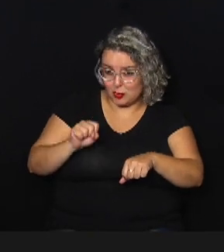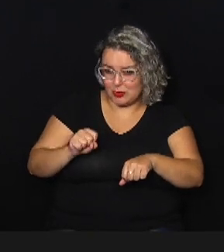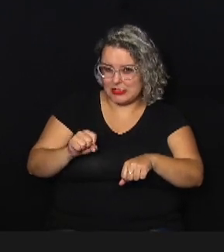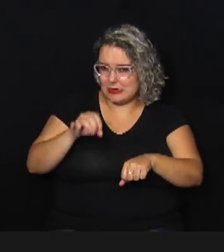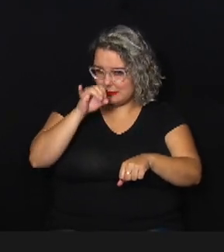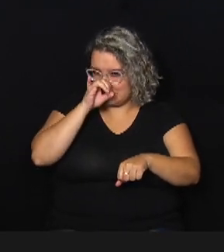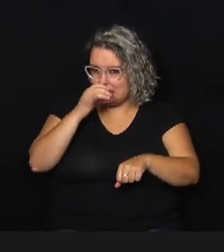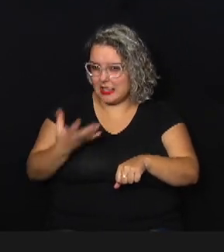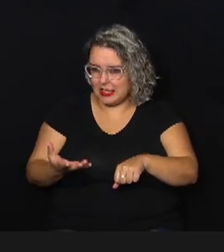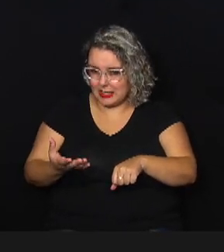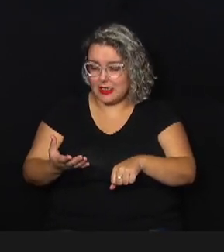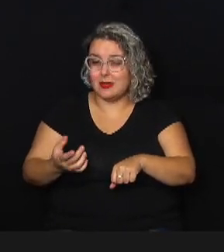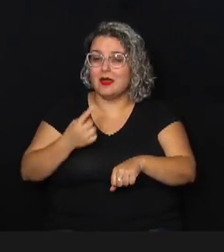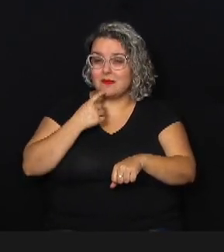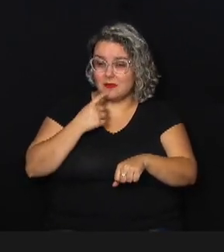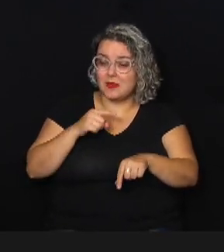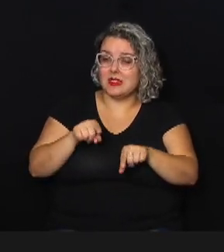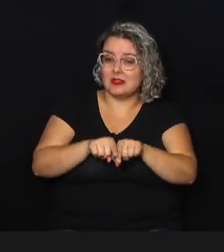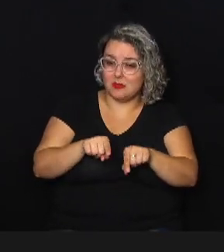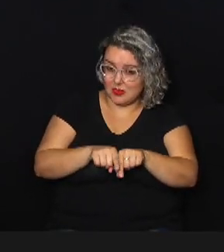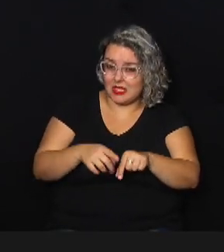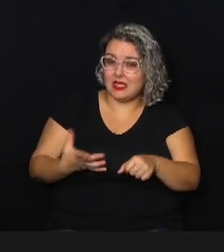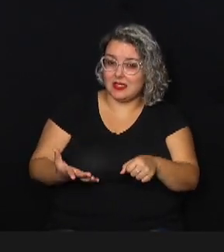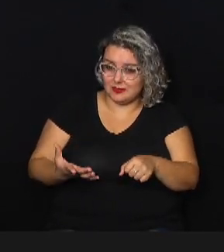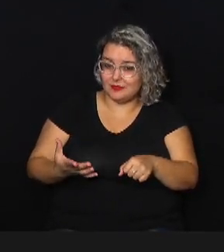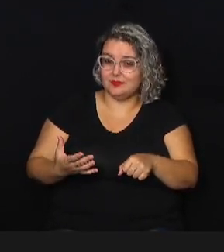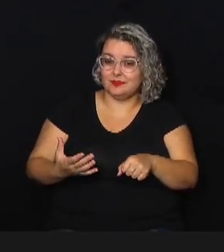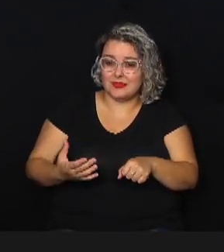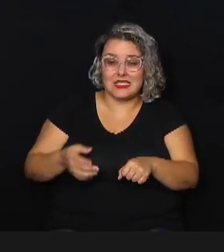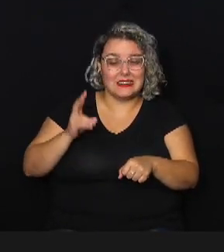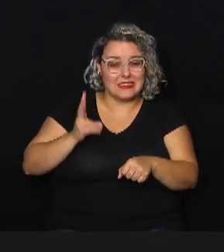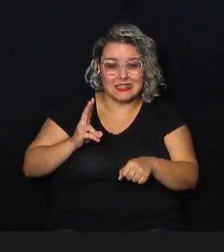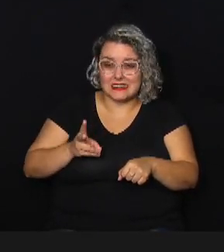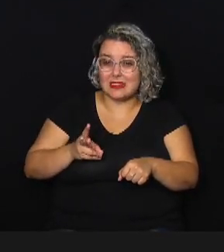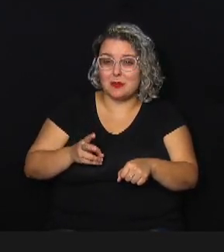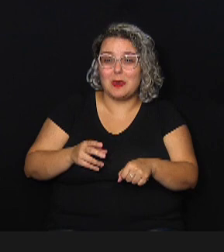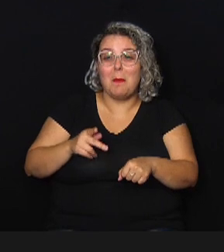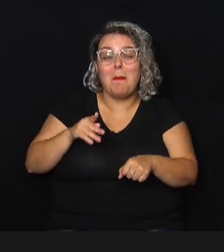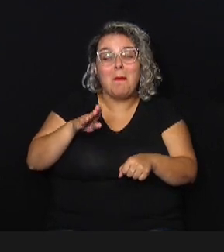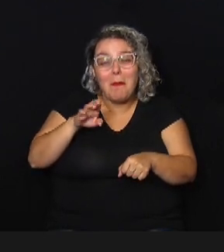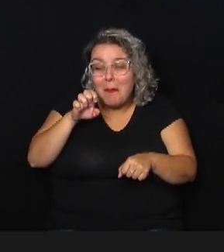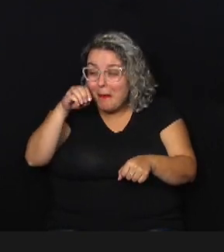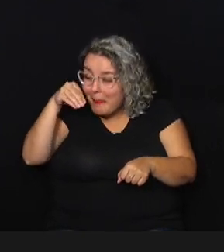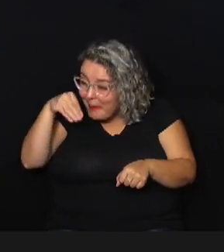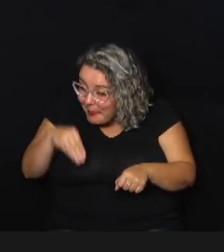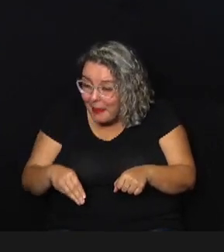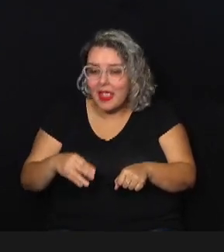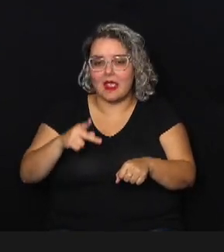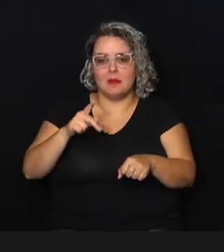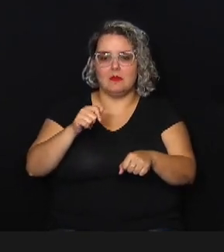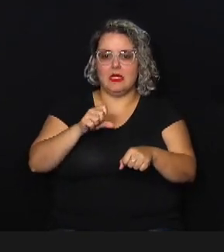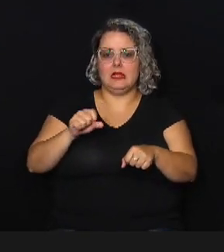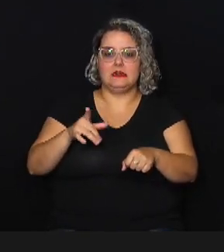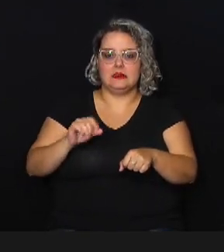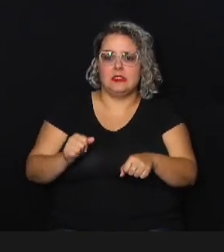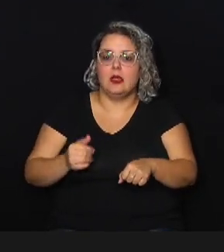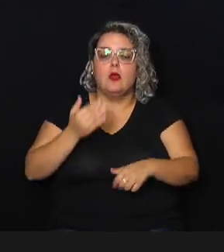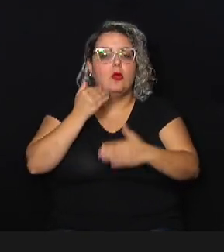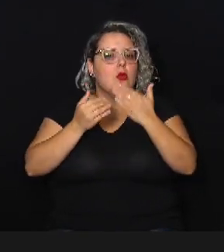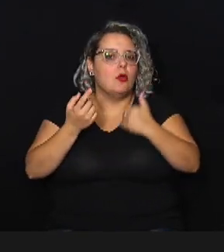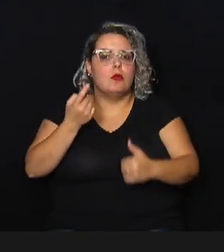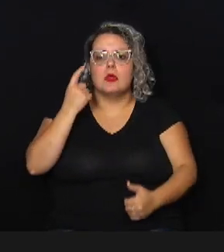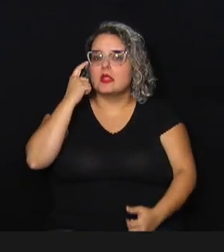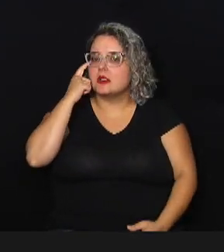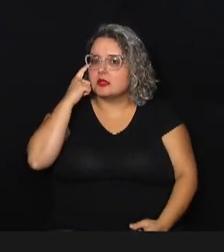carne vermelha também, sempre ao ponto para mais, tá? Comida japonesa de jeito nenhum, tá? Esses